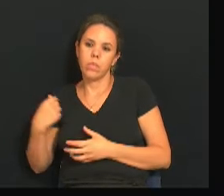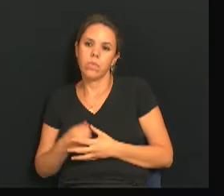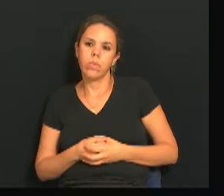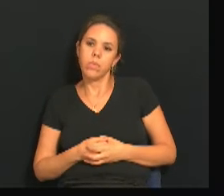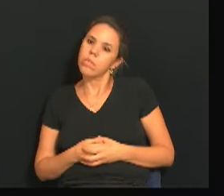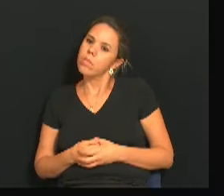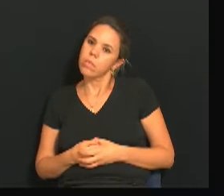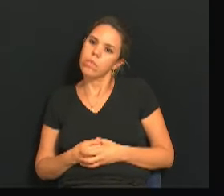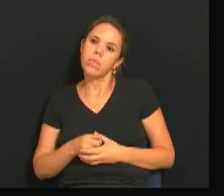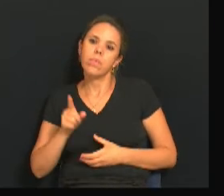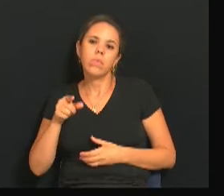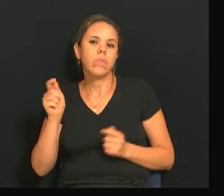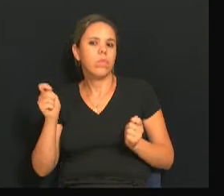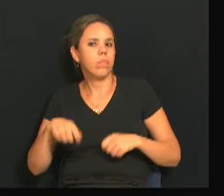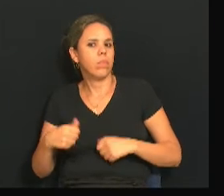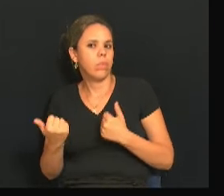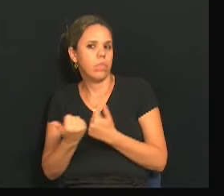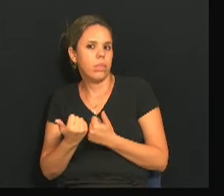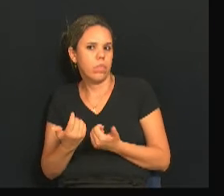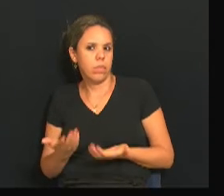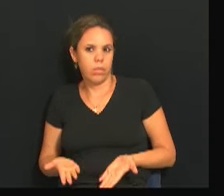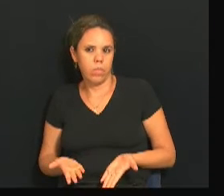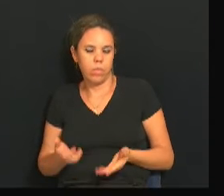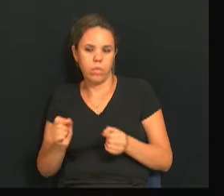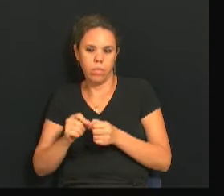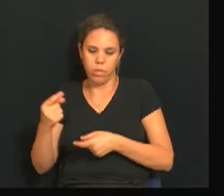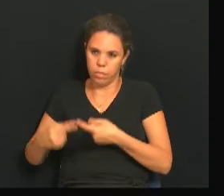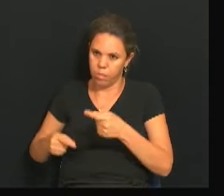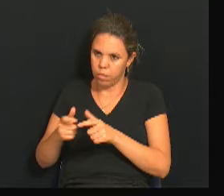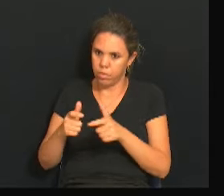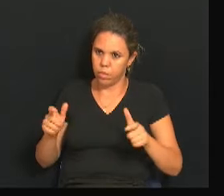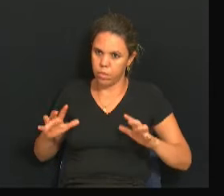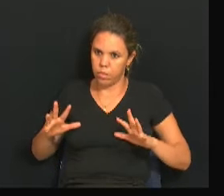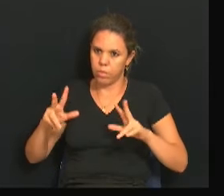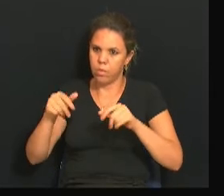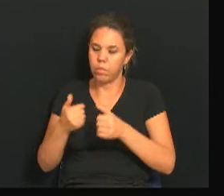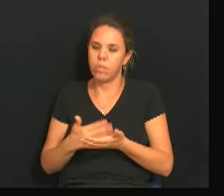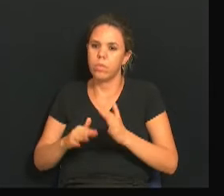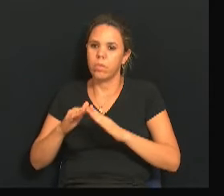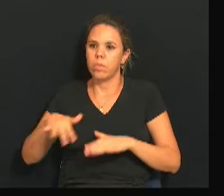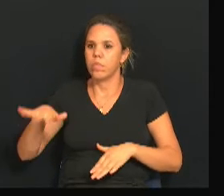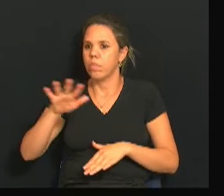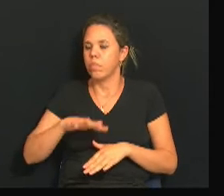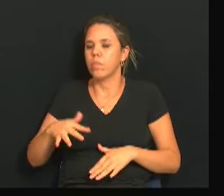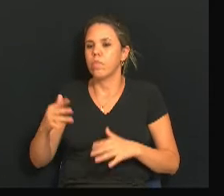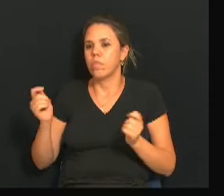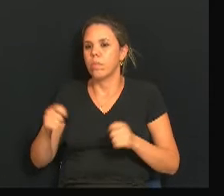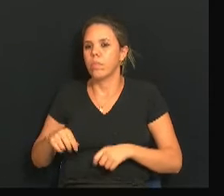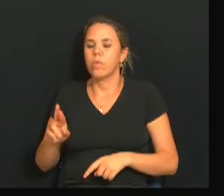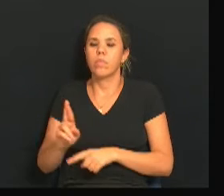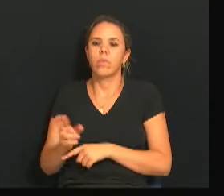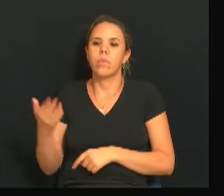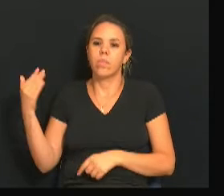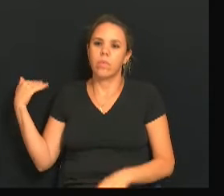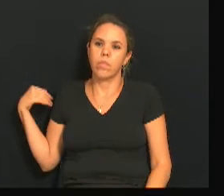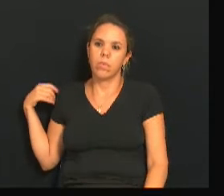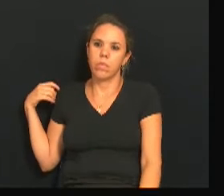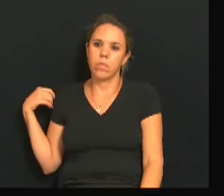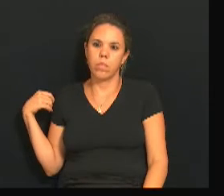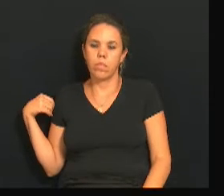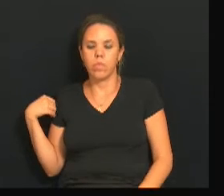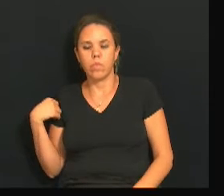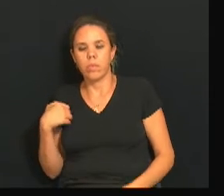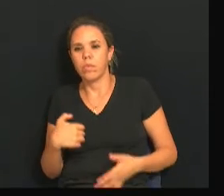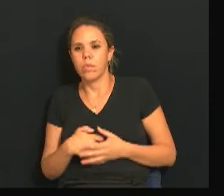isso compensaria, né, a gente fazer uma discussão ampla de todos os colegiados, se isso não poderia representar, naquelas circunstâncias,